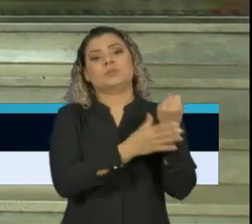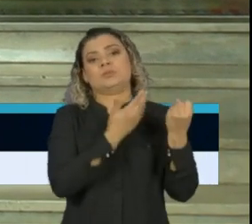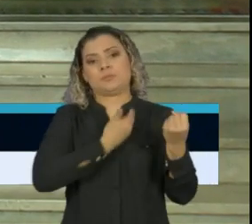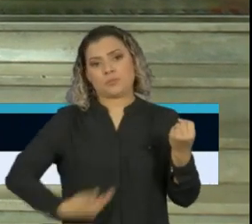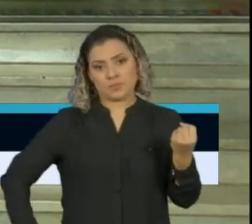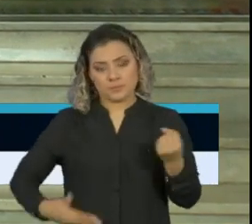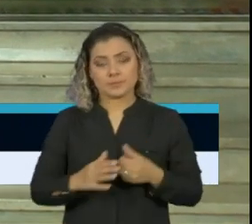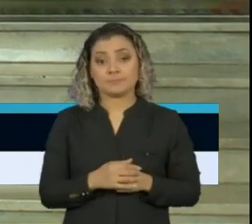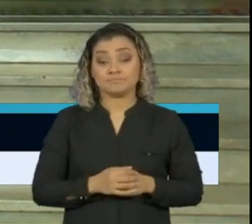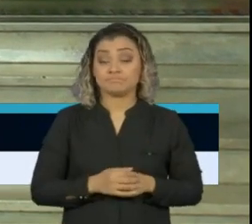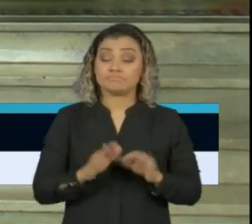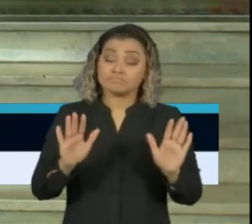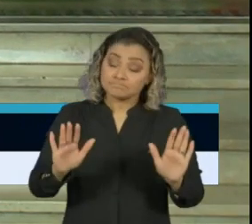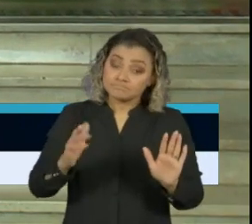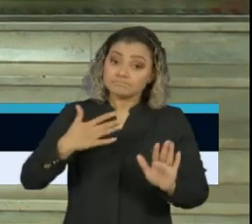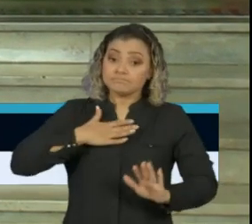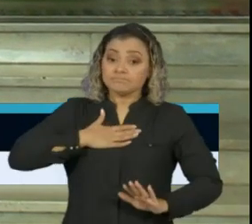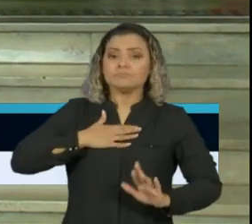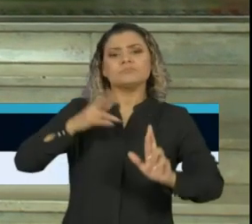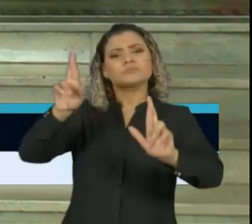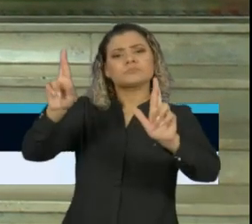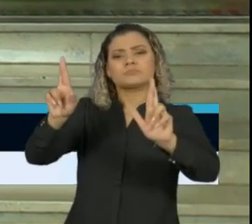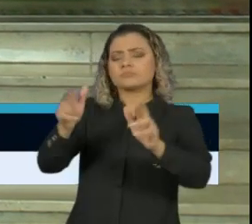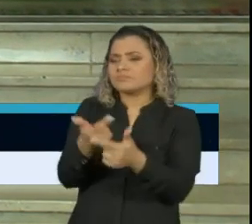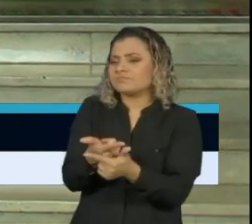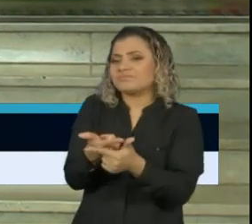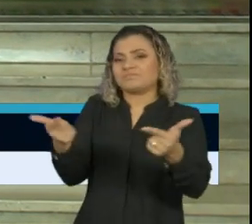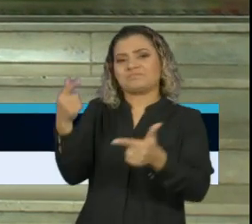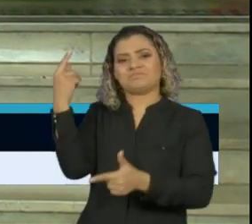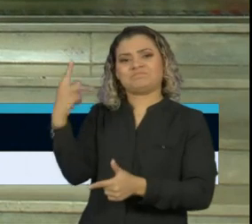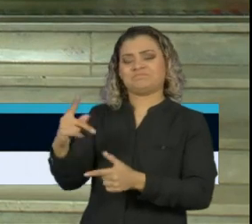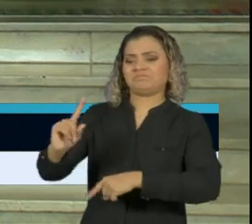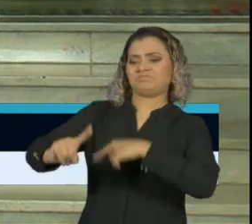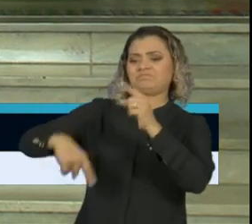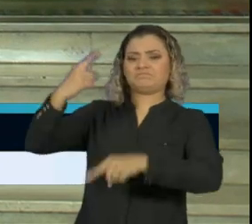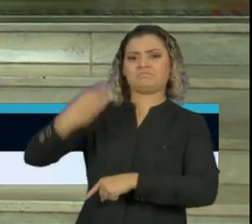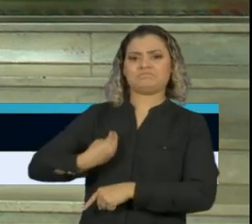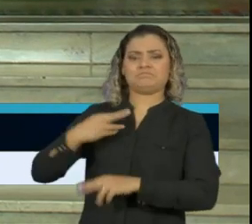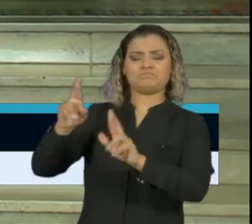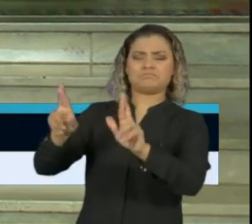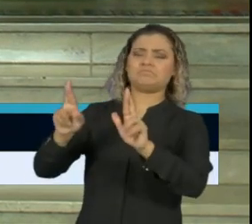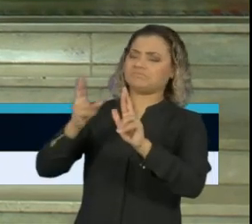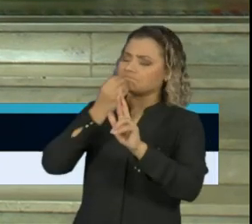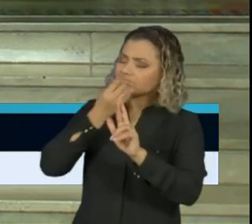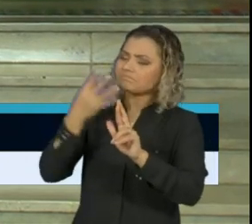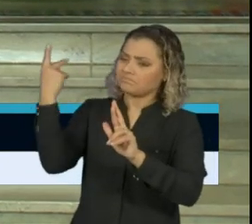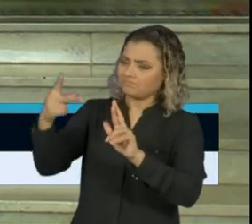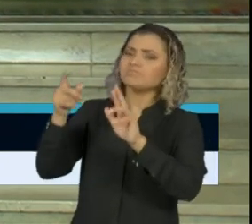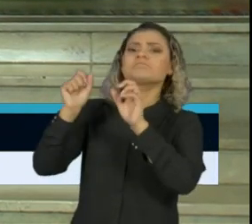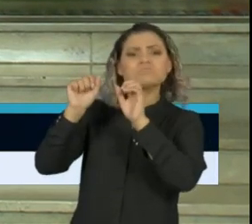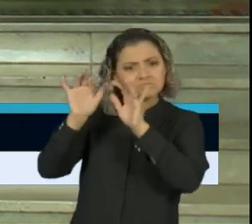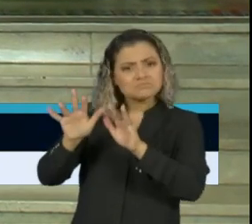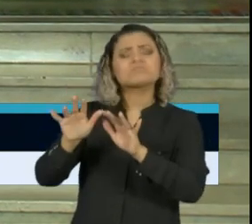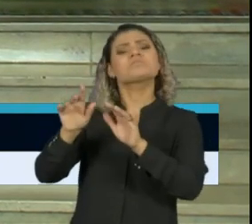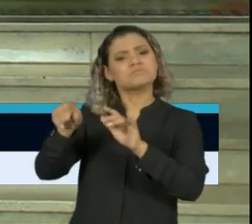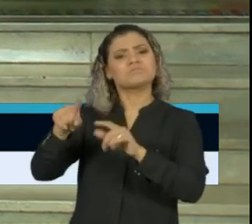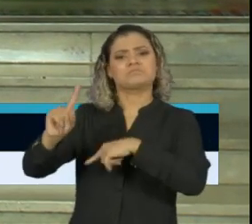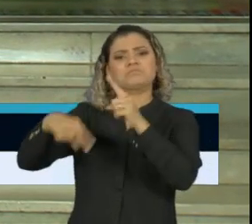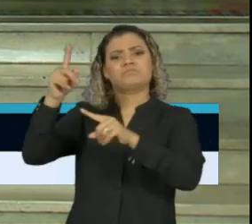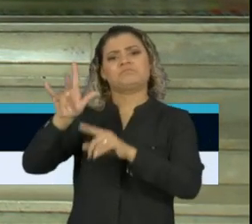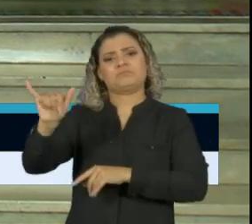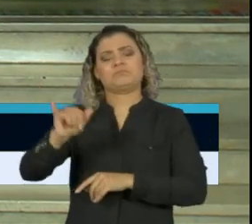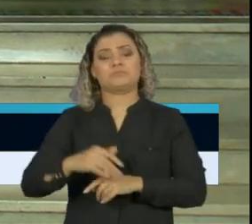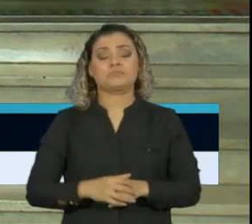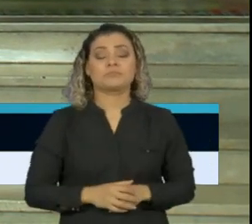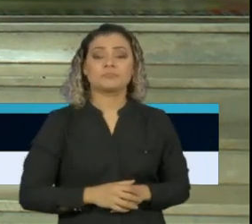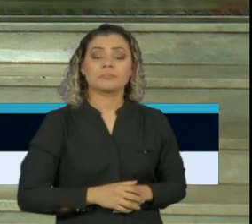Pública. Pessoalmente, eu desejo o melhor ao ministro Sérgio Moro e acho que ele faz por merecer.